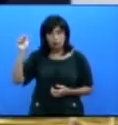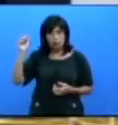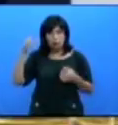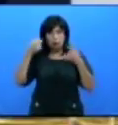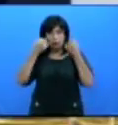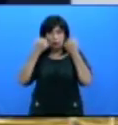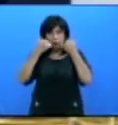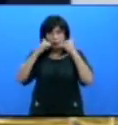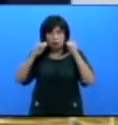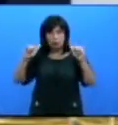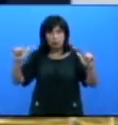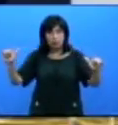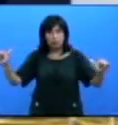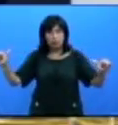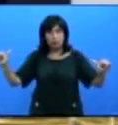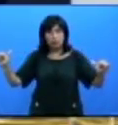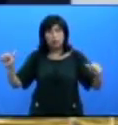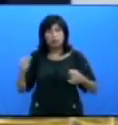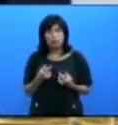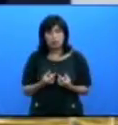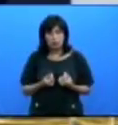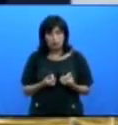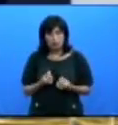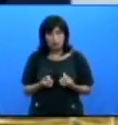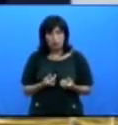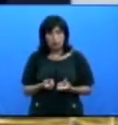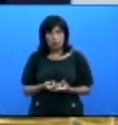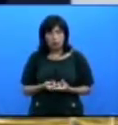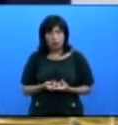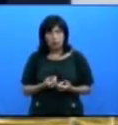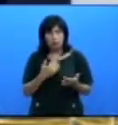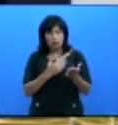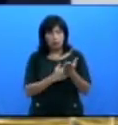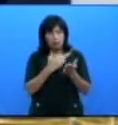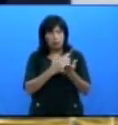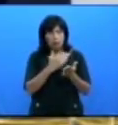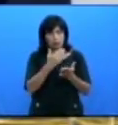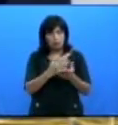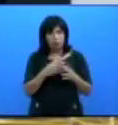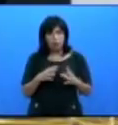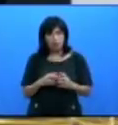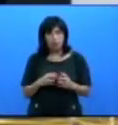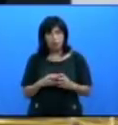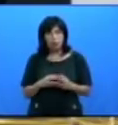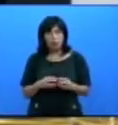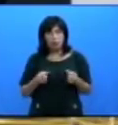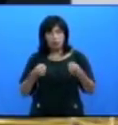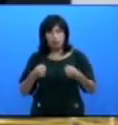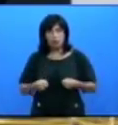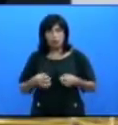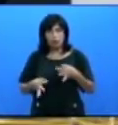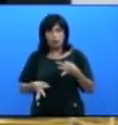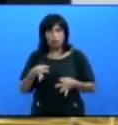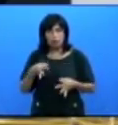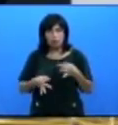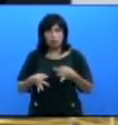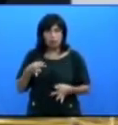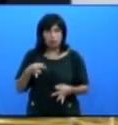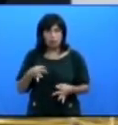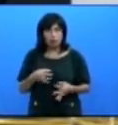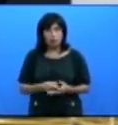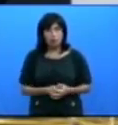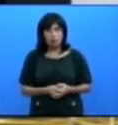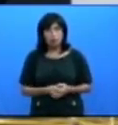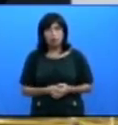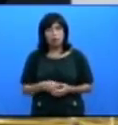o crédito de recursos financeiros, Orçamento Geral da União. Poder Judiciário, Tribunal de